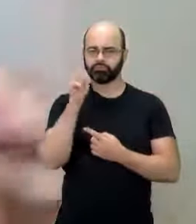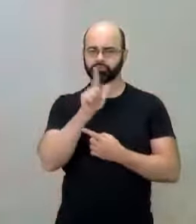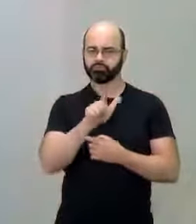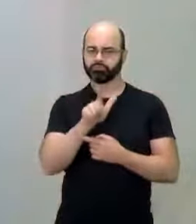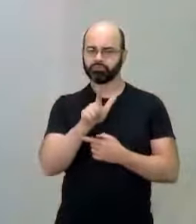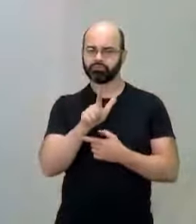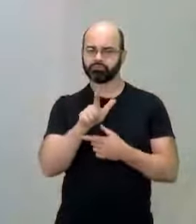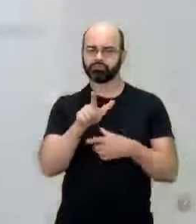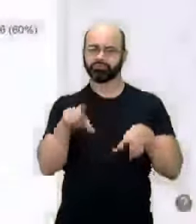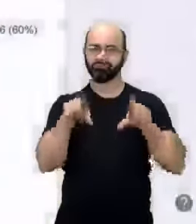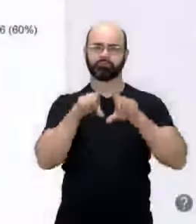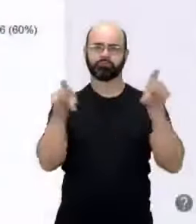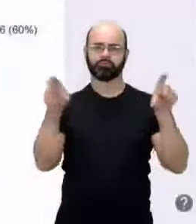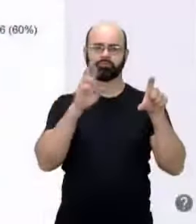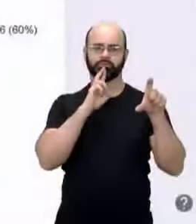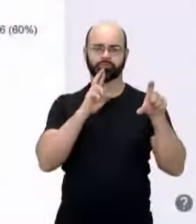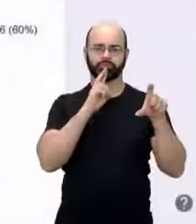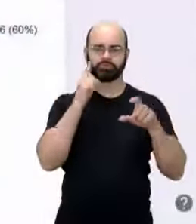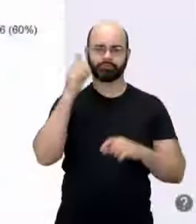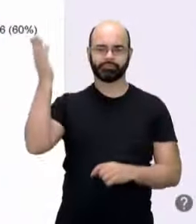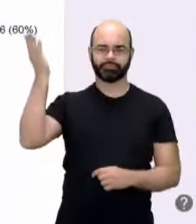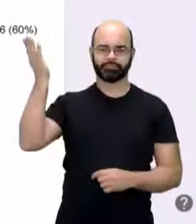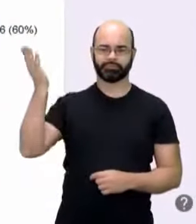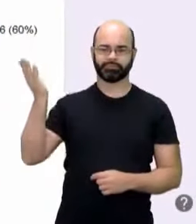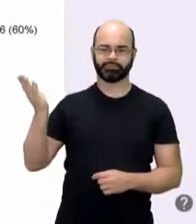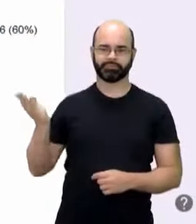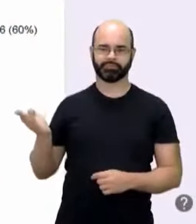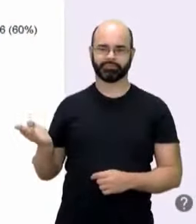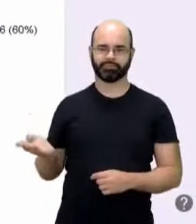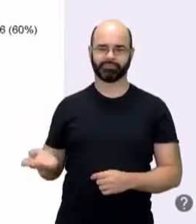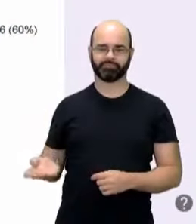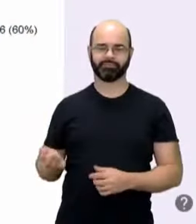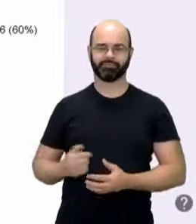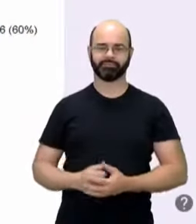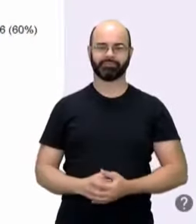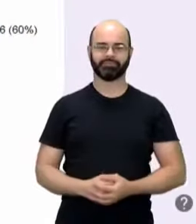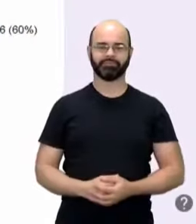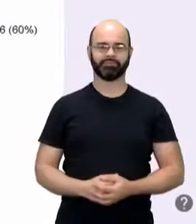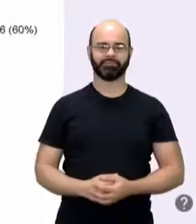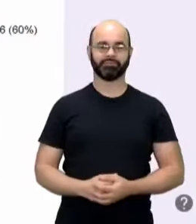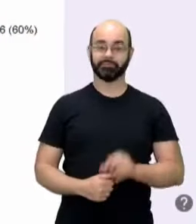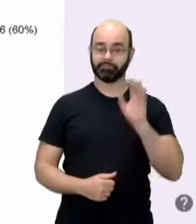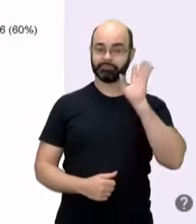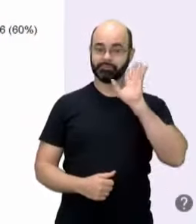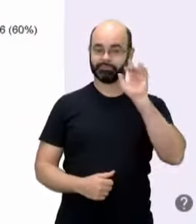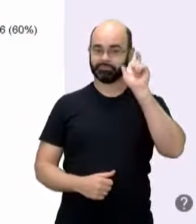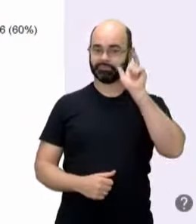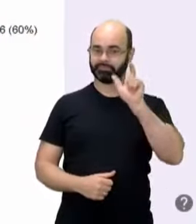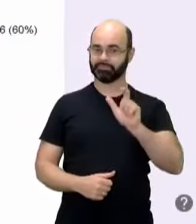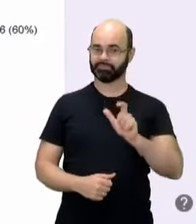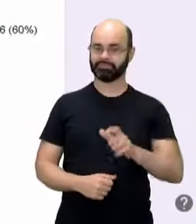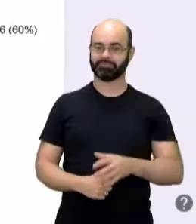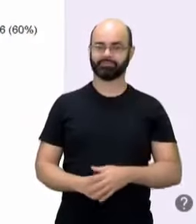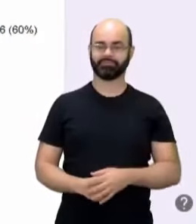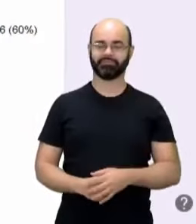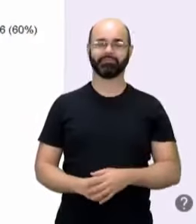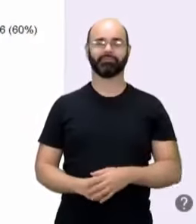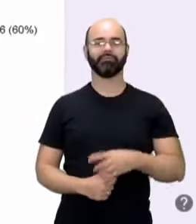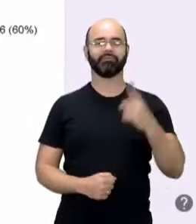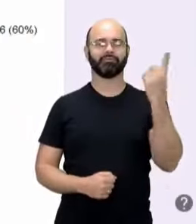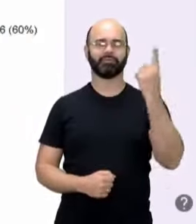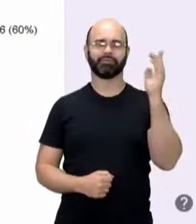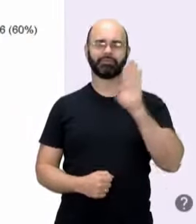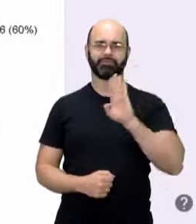barra de respostas do resultado aqui nos conta, olha que bacana e que interessante. No primeiro bimestre, nós